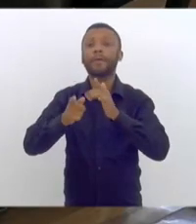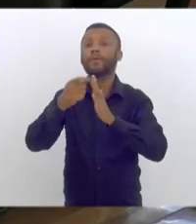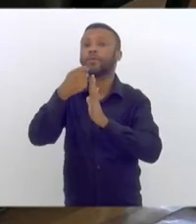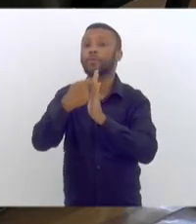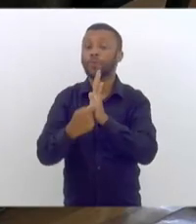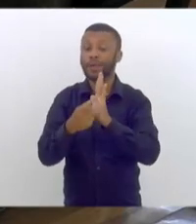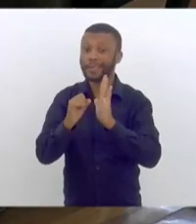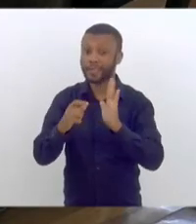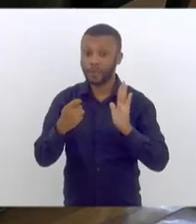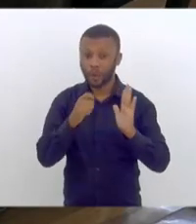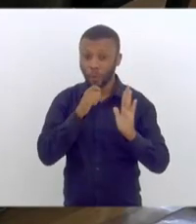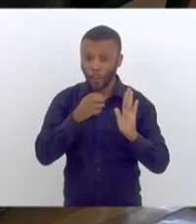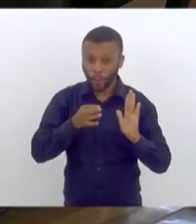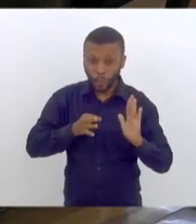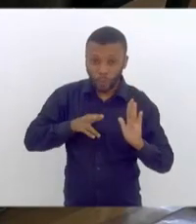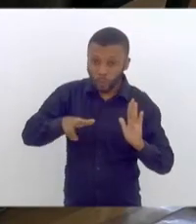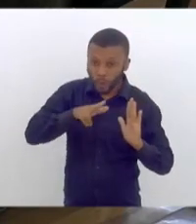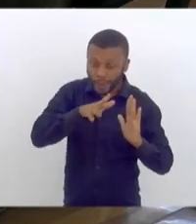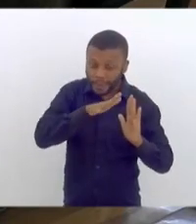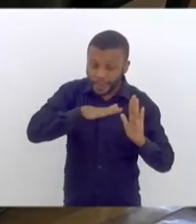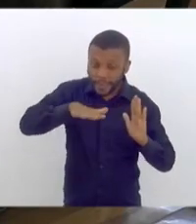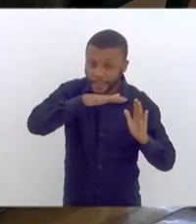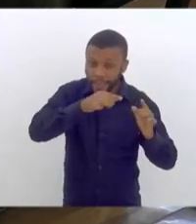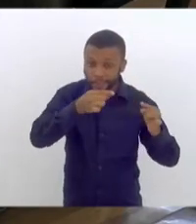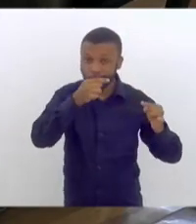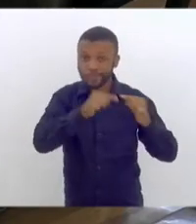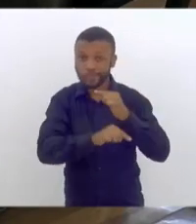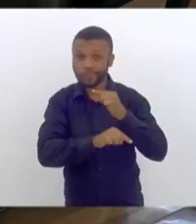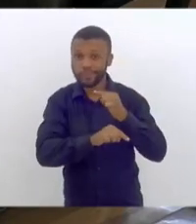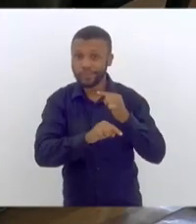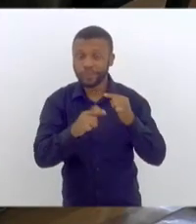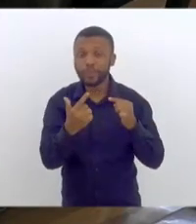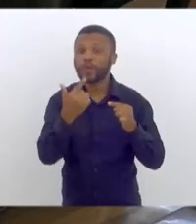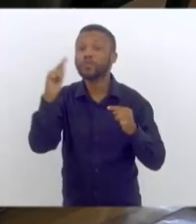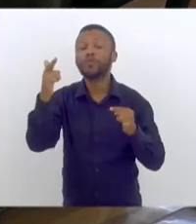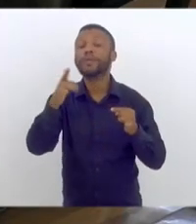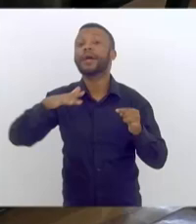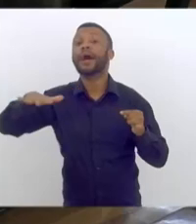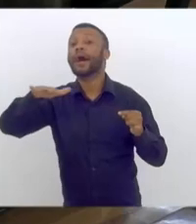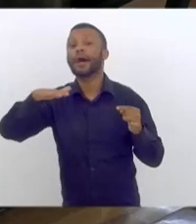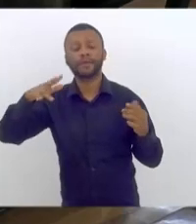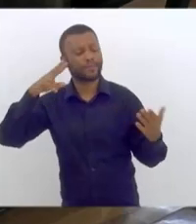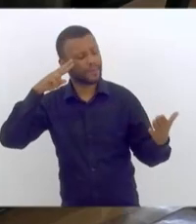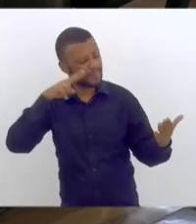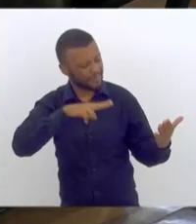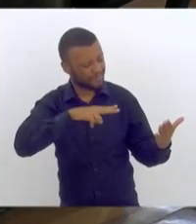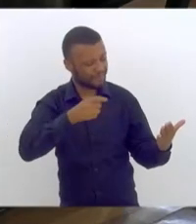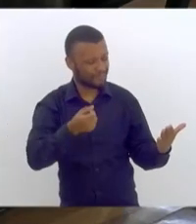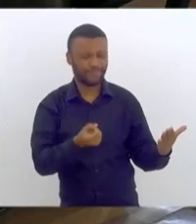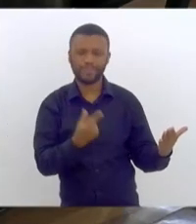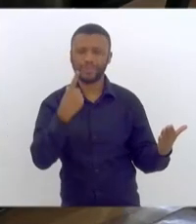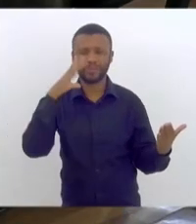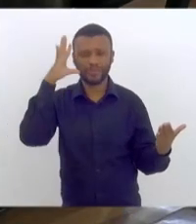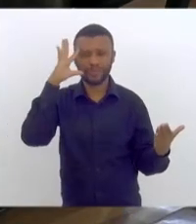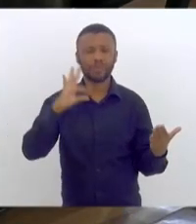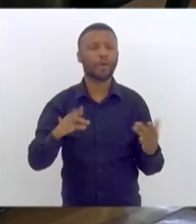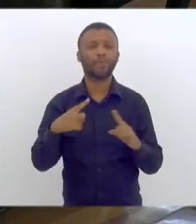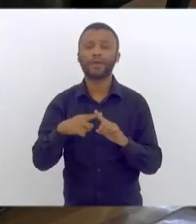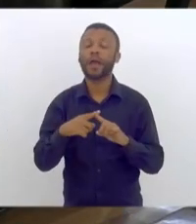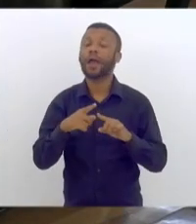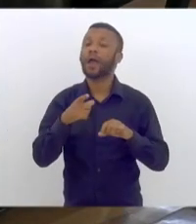a gente não é desse mundo não vai entender o que hora tá falando